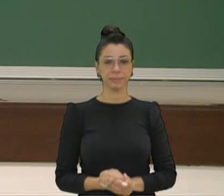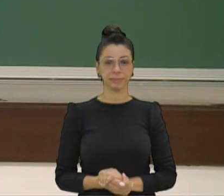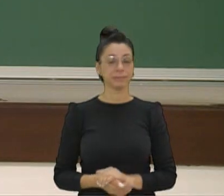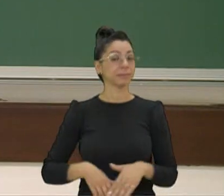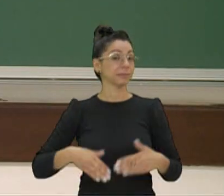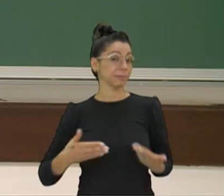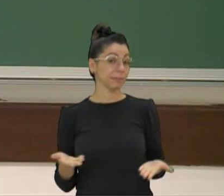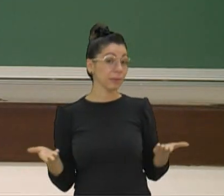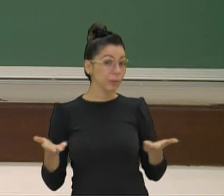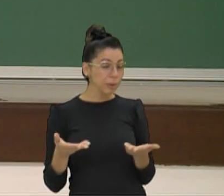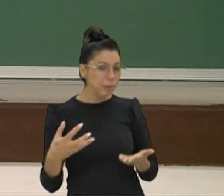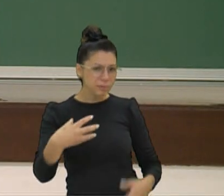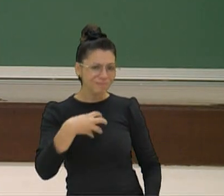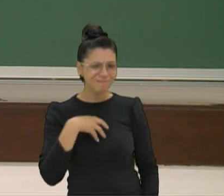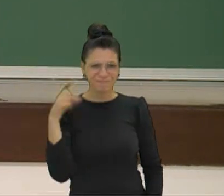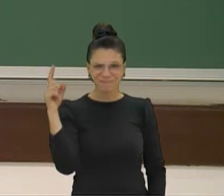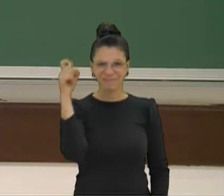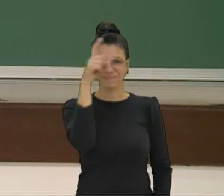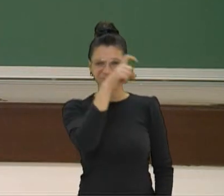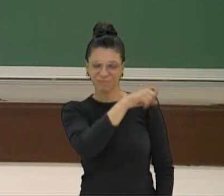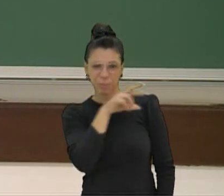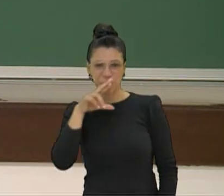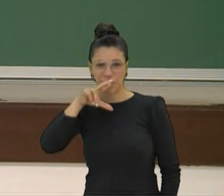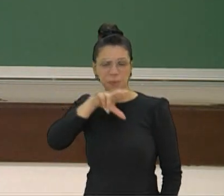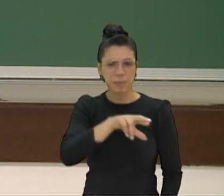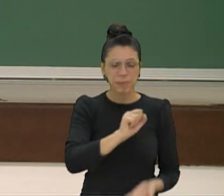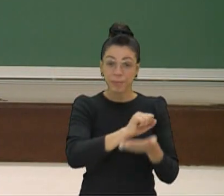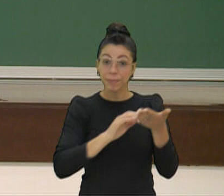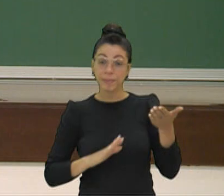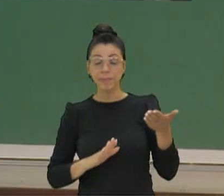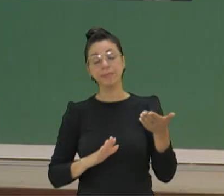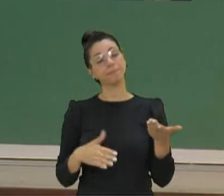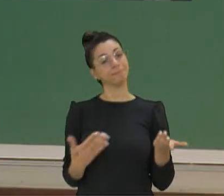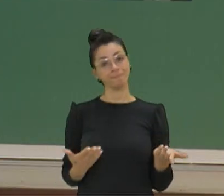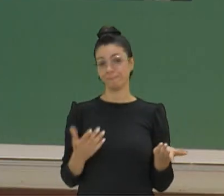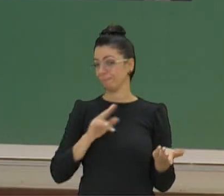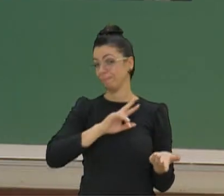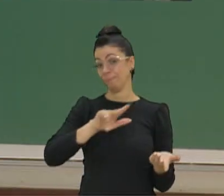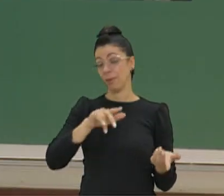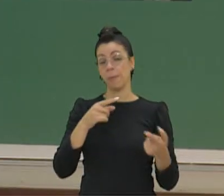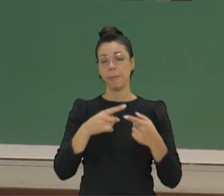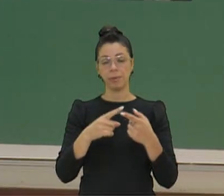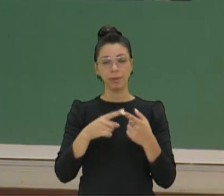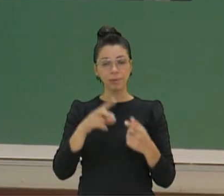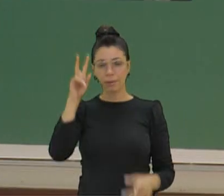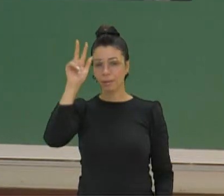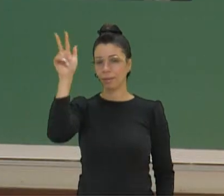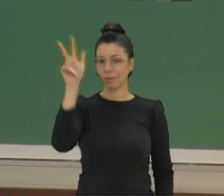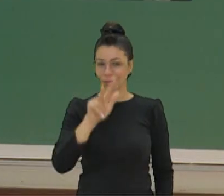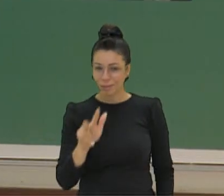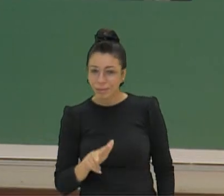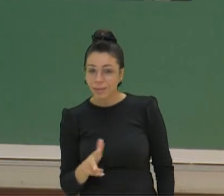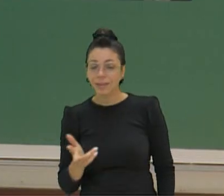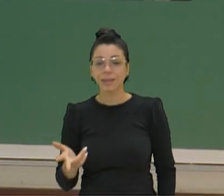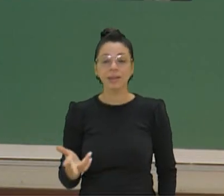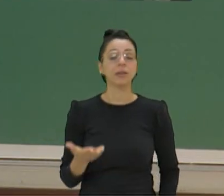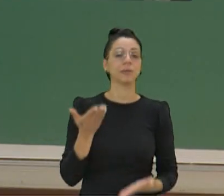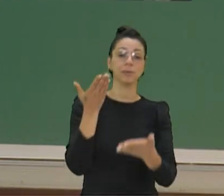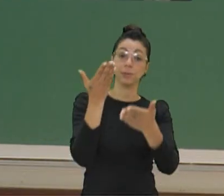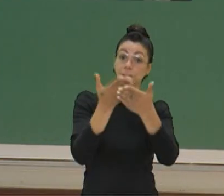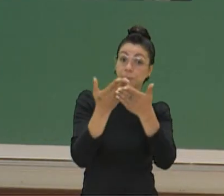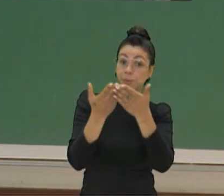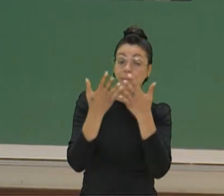E agora, será que você sentiu dificuldade para resolver esse quiz? Lógico que não. Você é espertinho, você é espertinha,